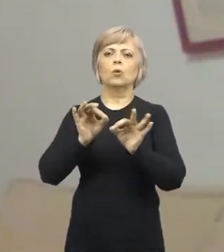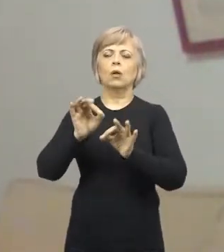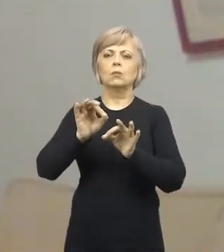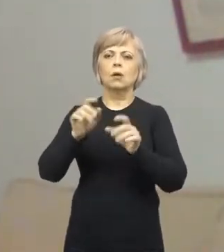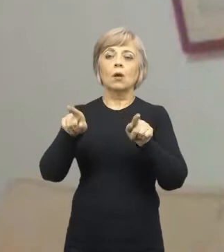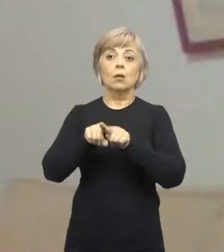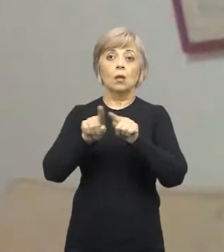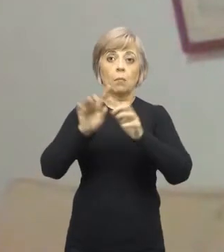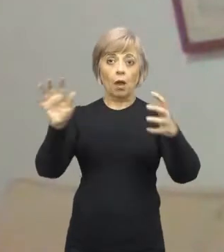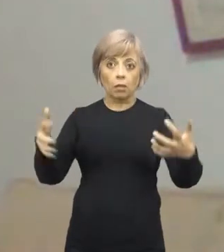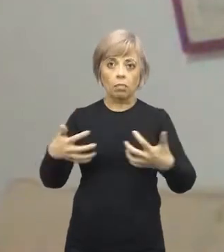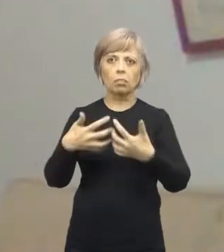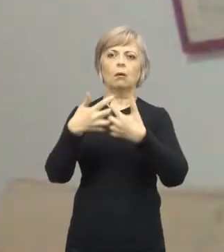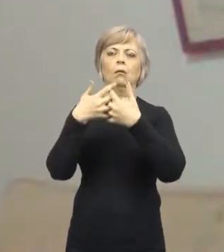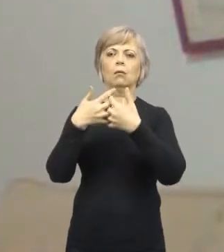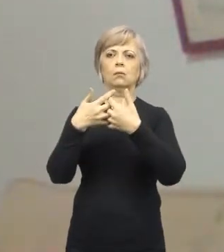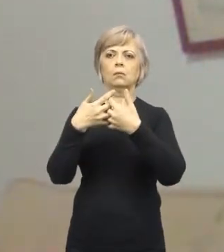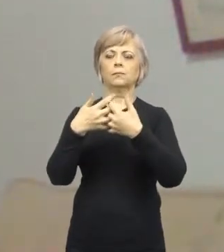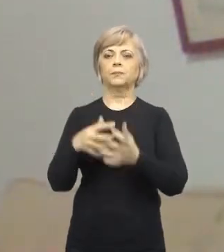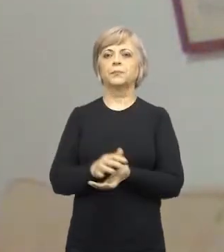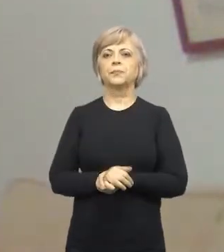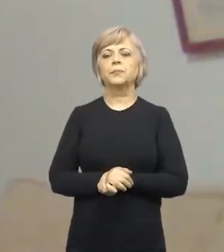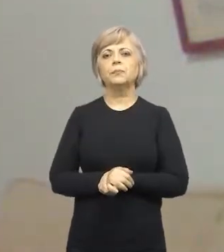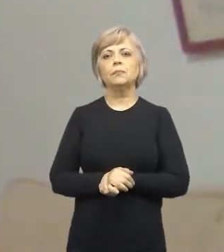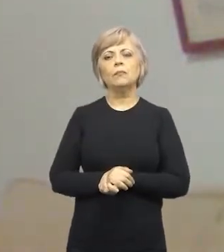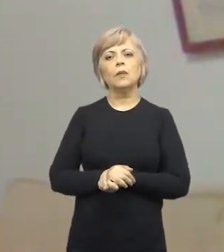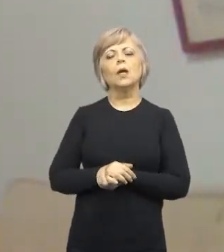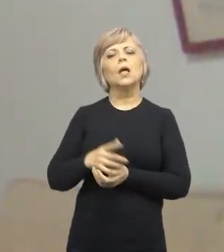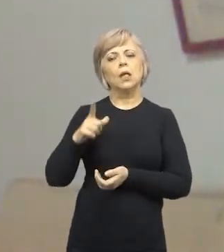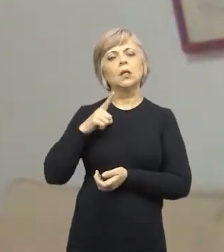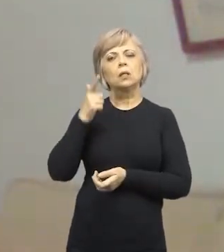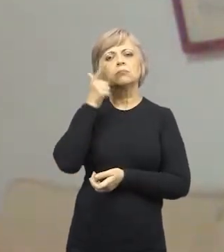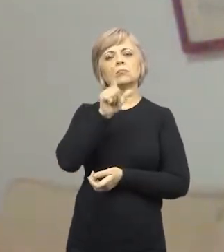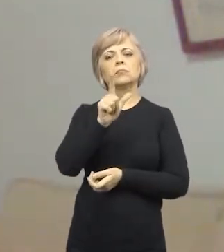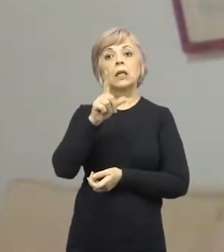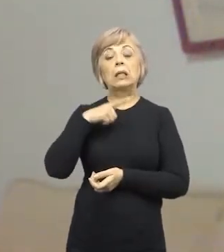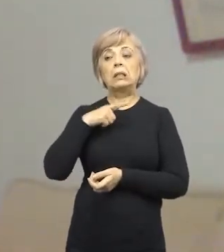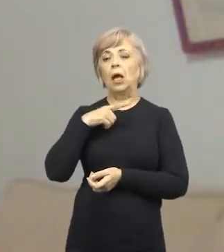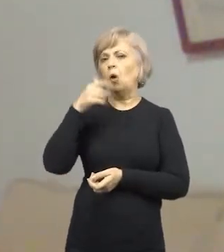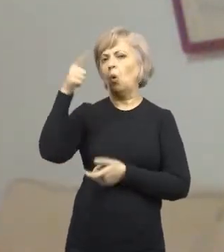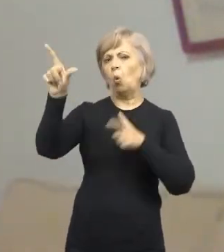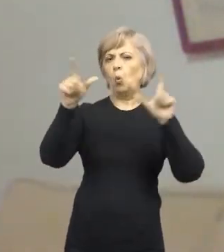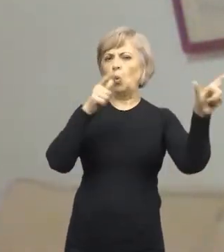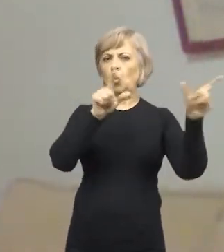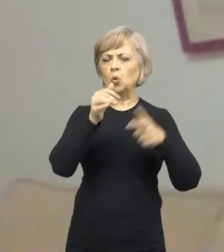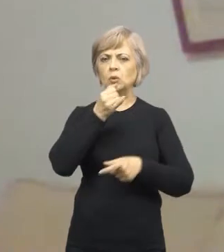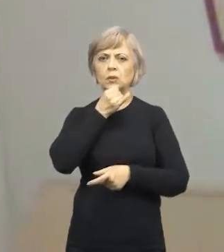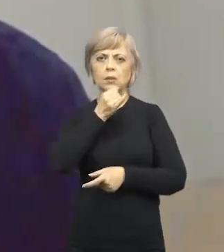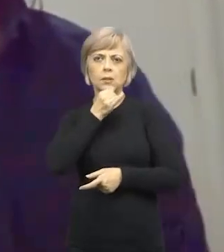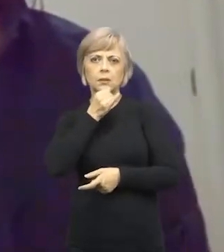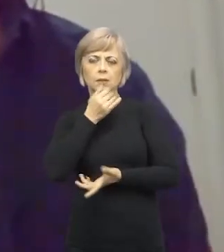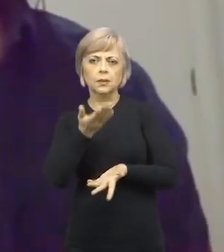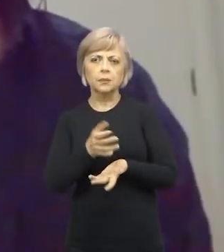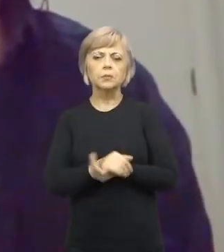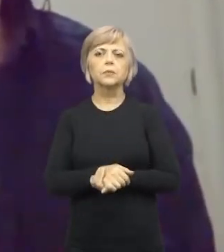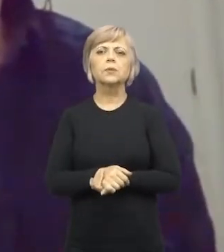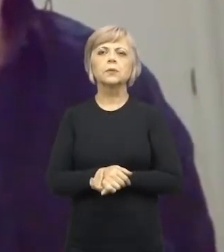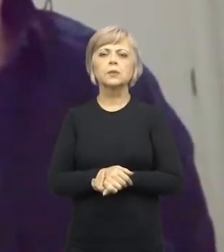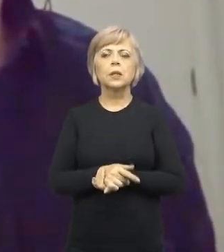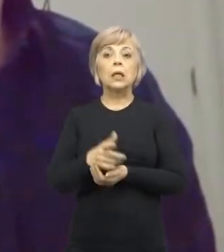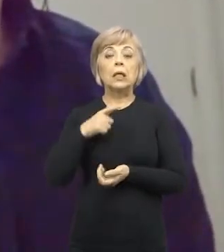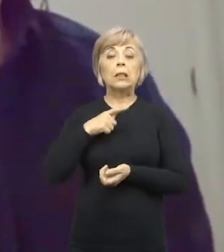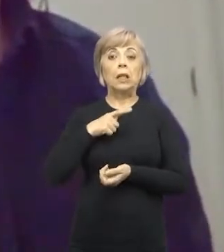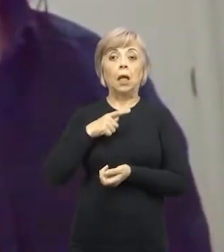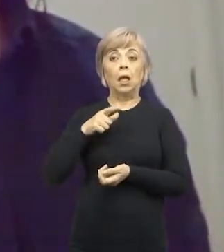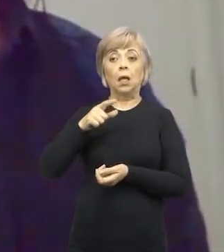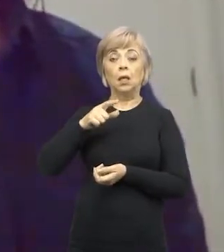integração, e isso tem sido um sucesso. Nós temos outros exemplos. A tutela coletiva do meio